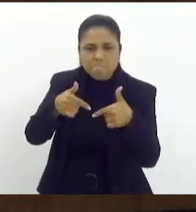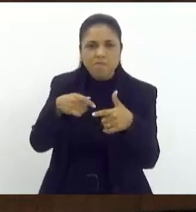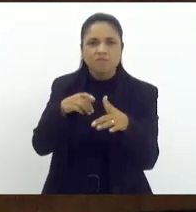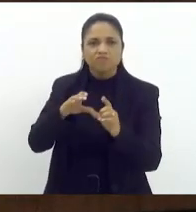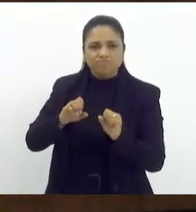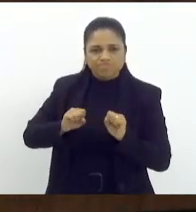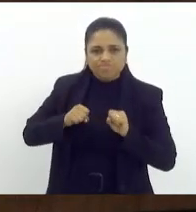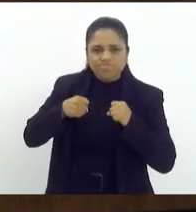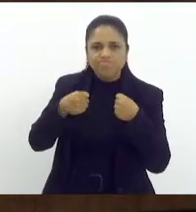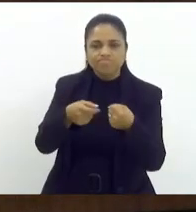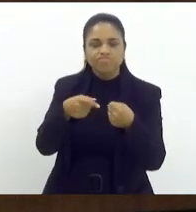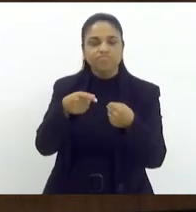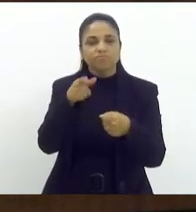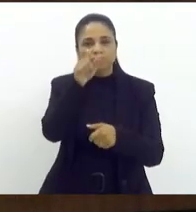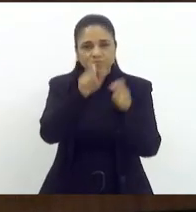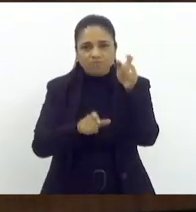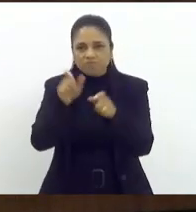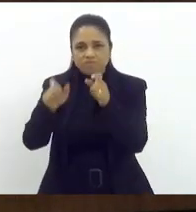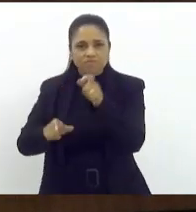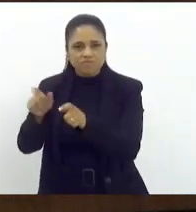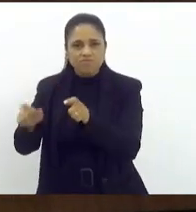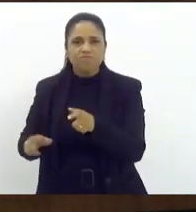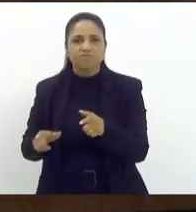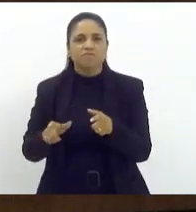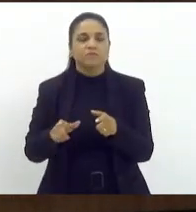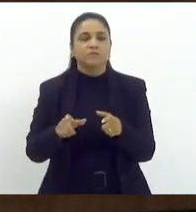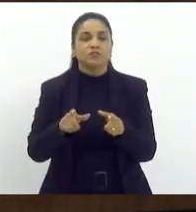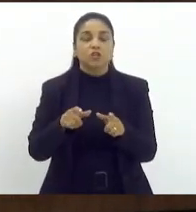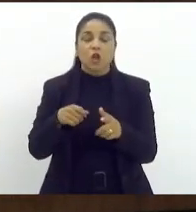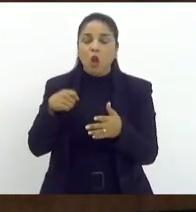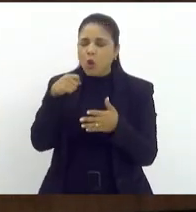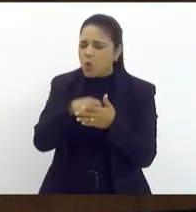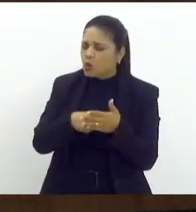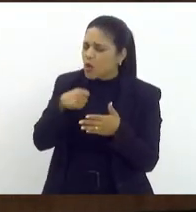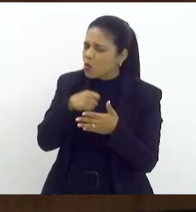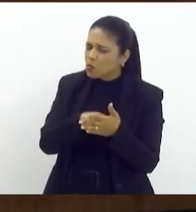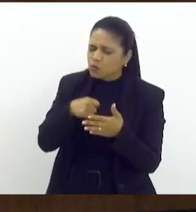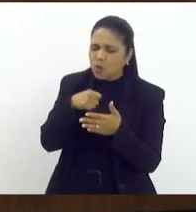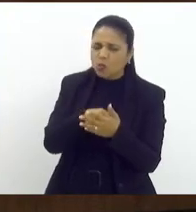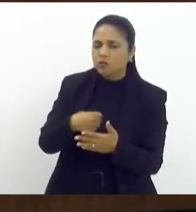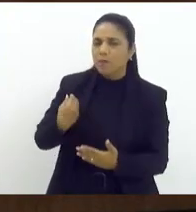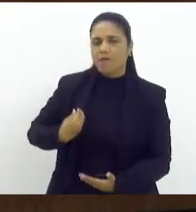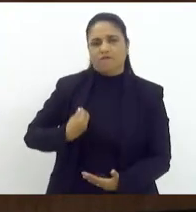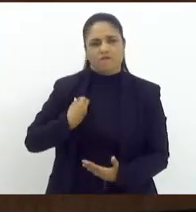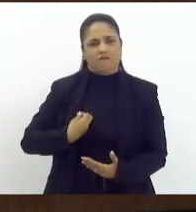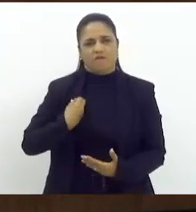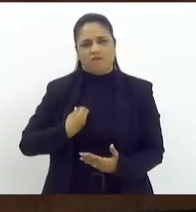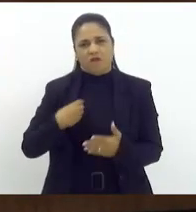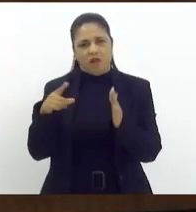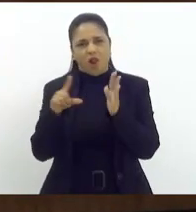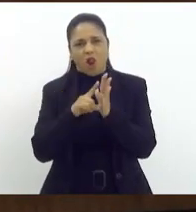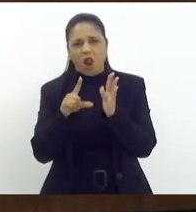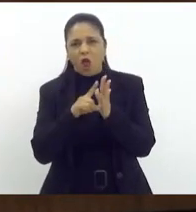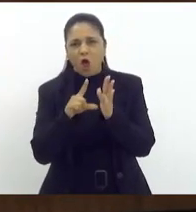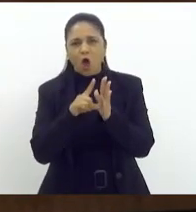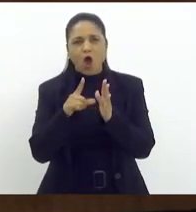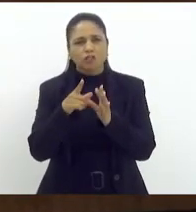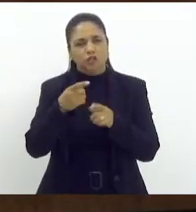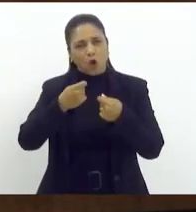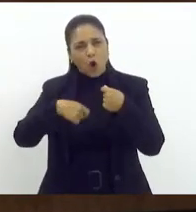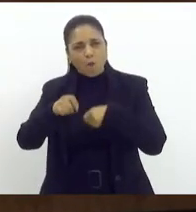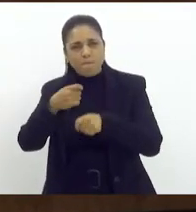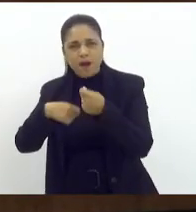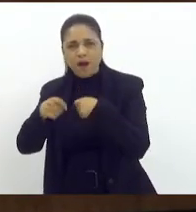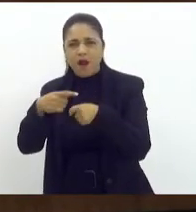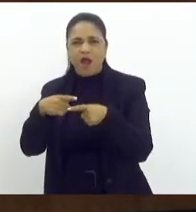por essas pessoas que muita das vezes lutam para tentar sobreviver e sendo extorquido